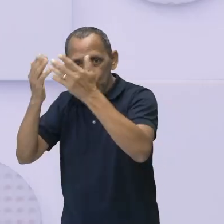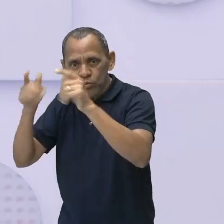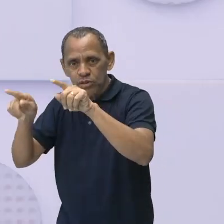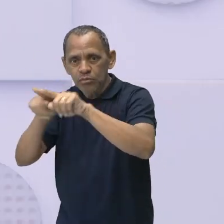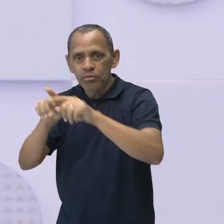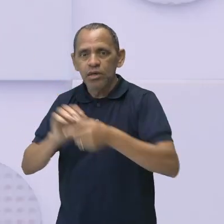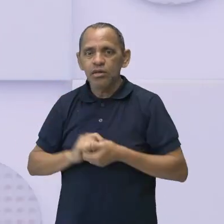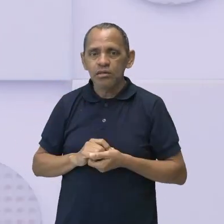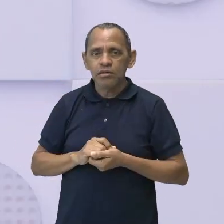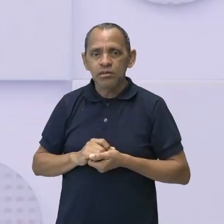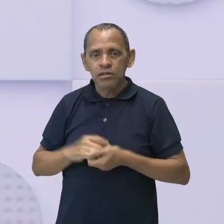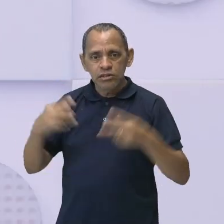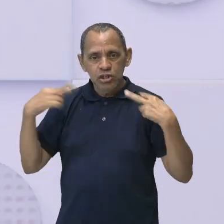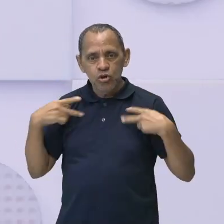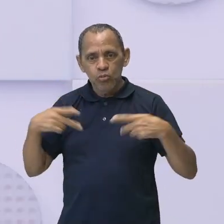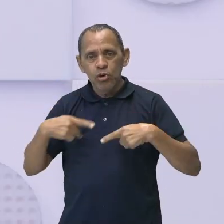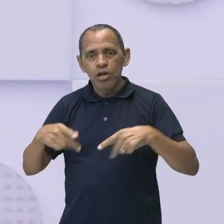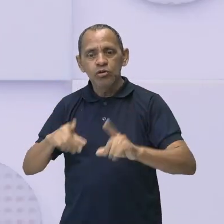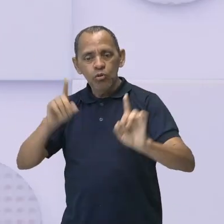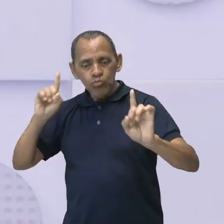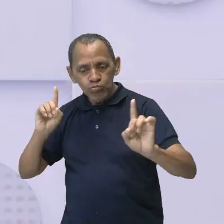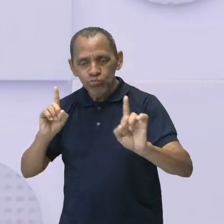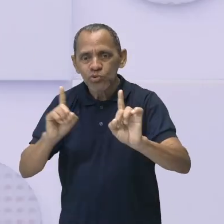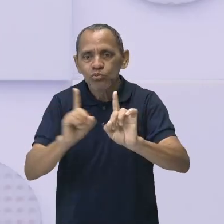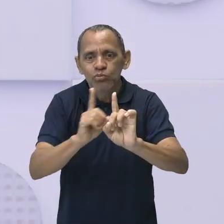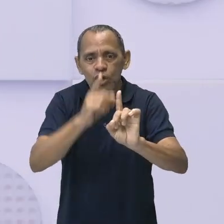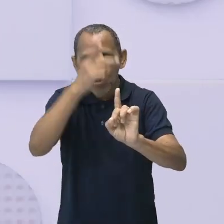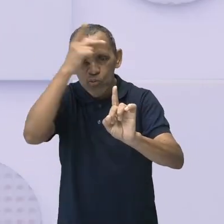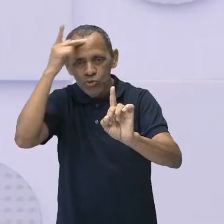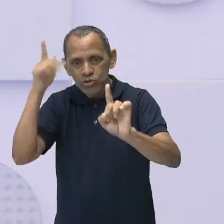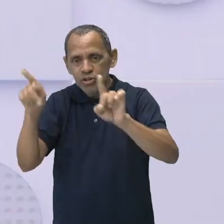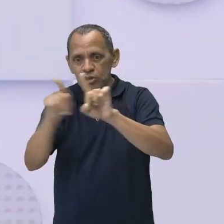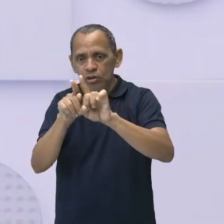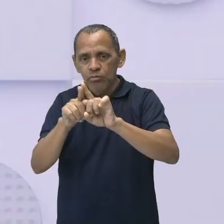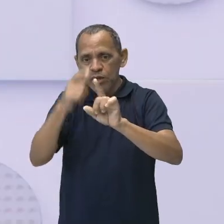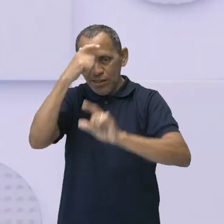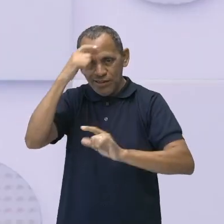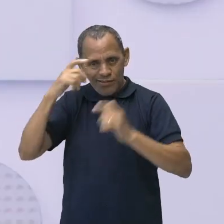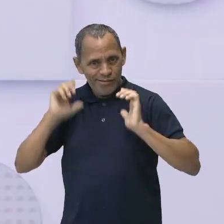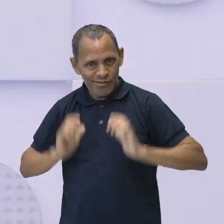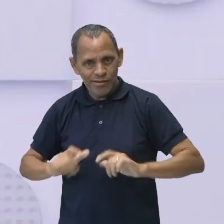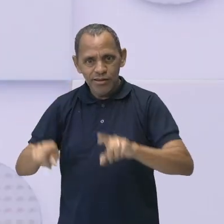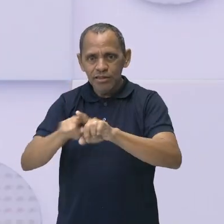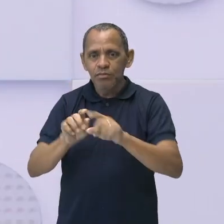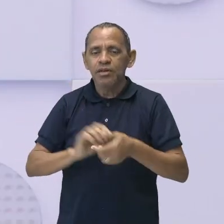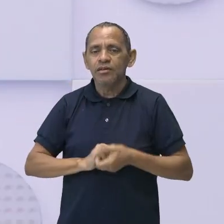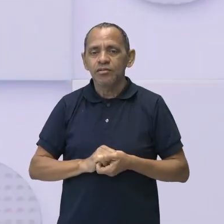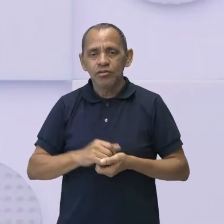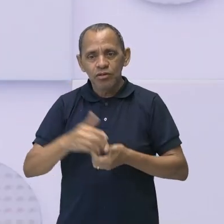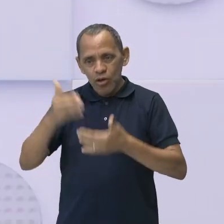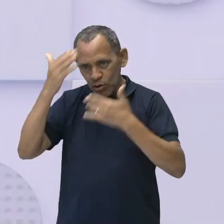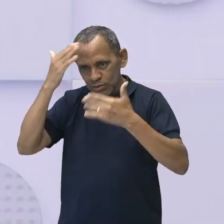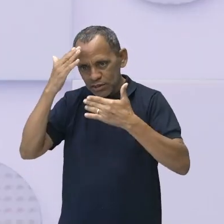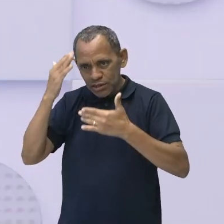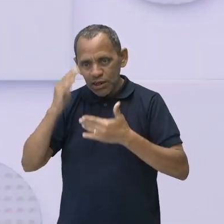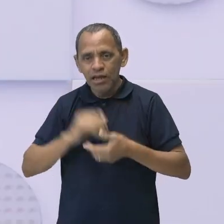mas é um fenômeno que deve nos aproximar como pessoas, como cidadãos e cidadãs. Então, muito obrigado até